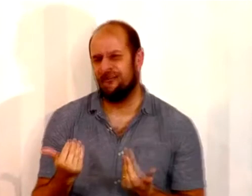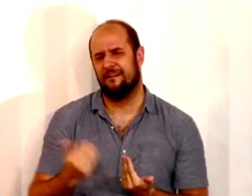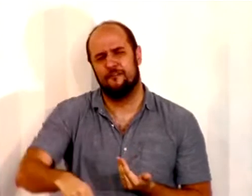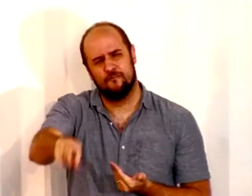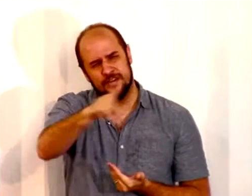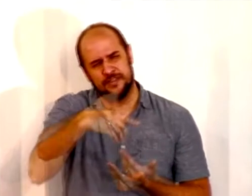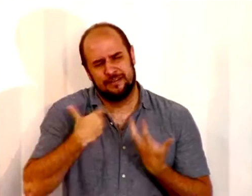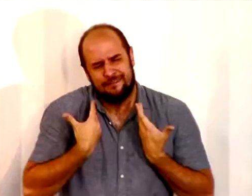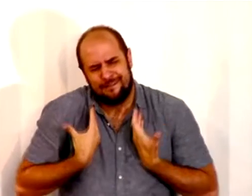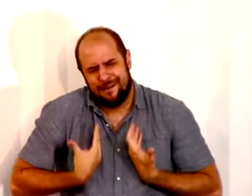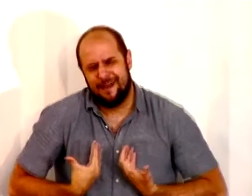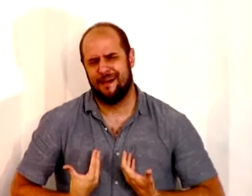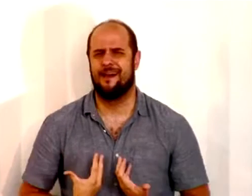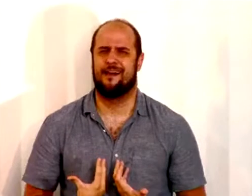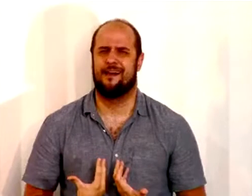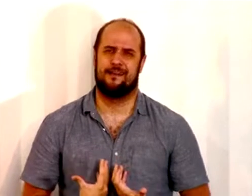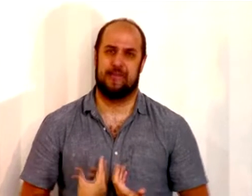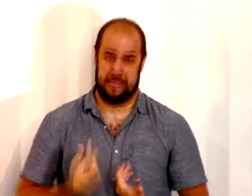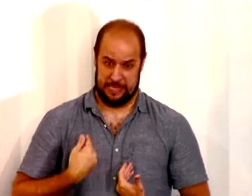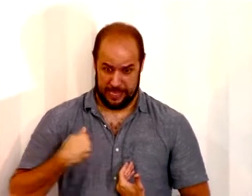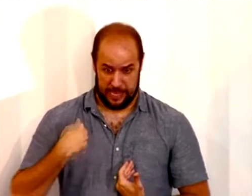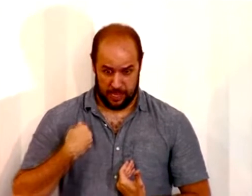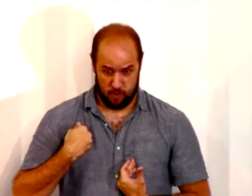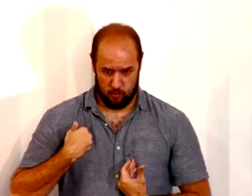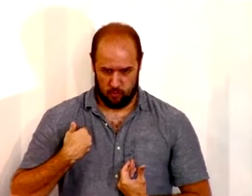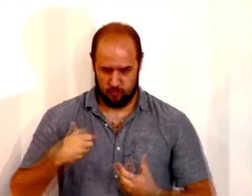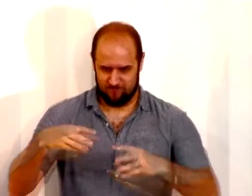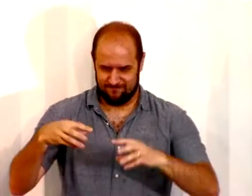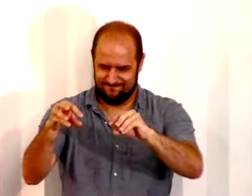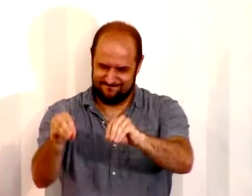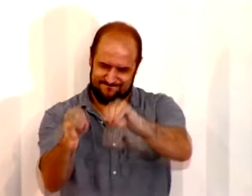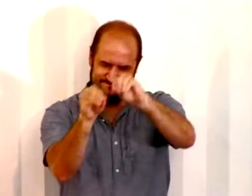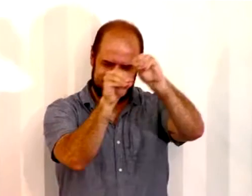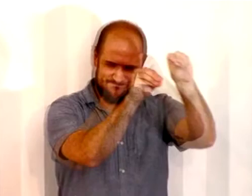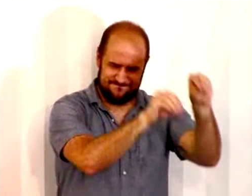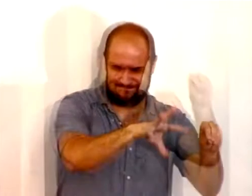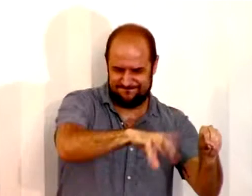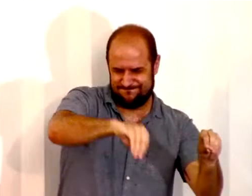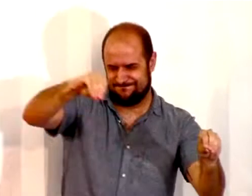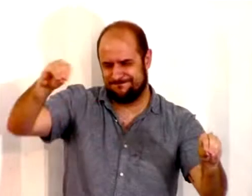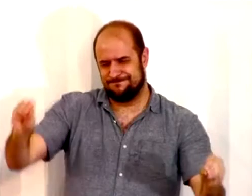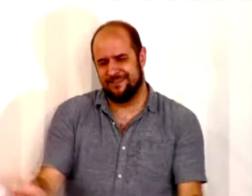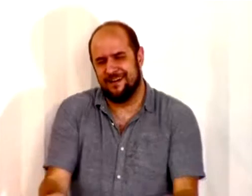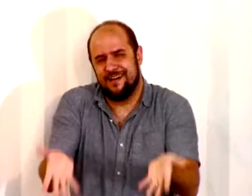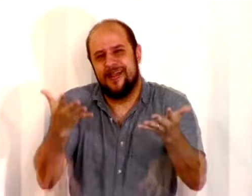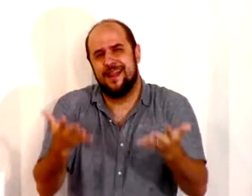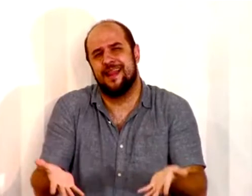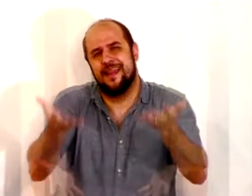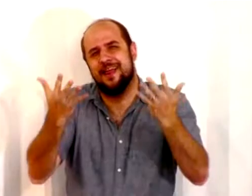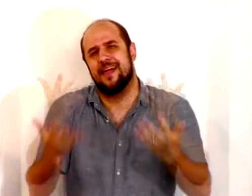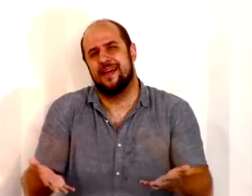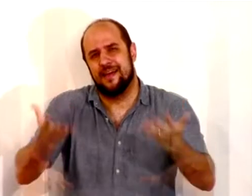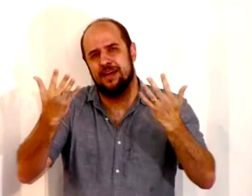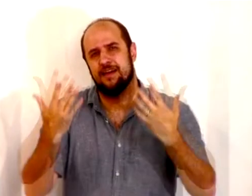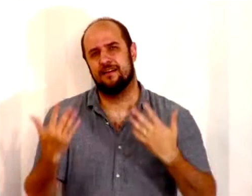cansados e sobrecarregados, e eu vos aliviarei. E ele fala o que na